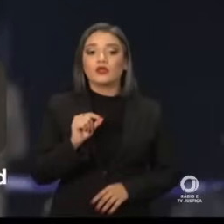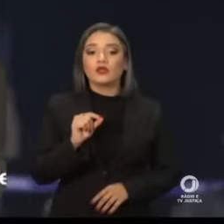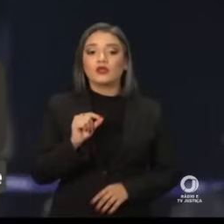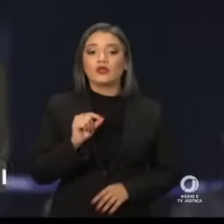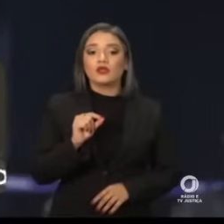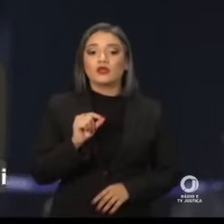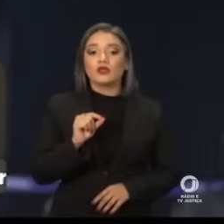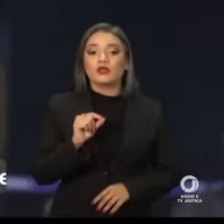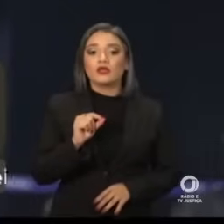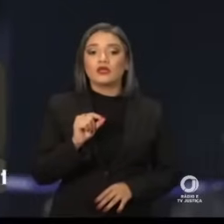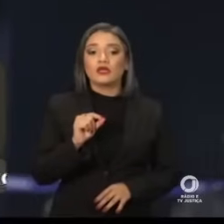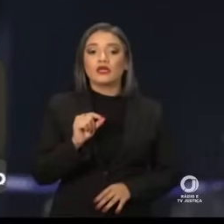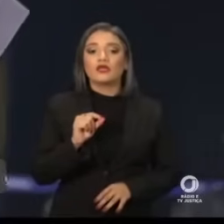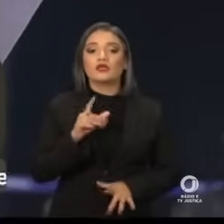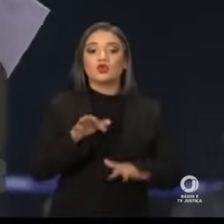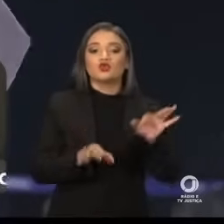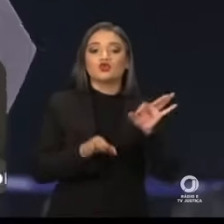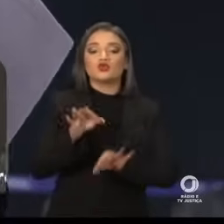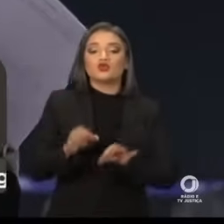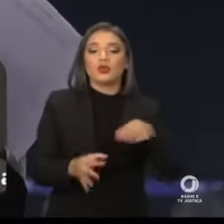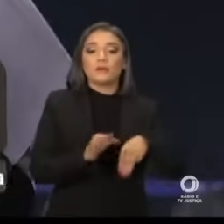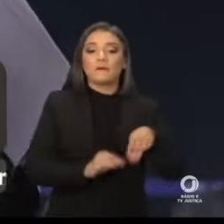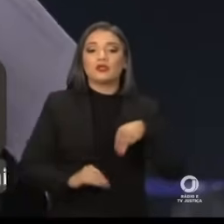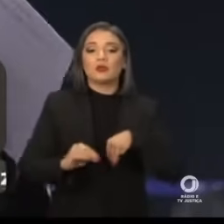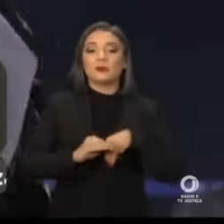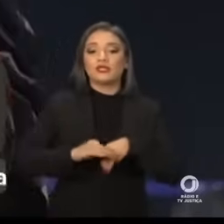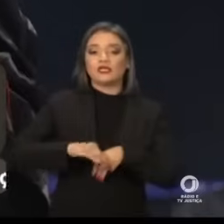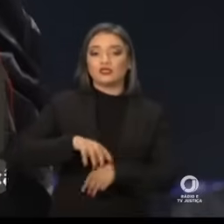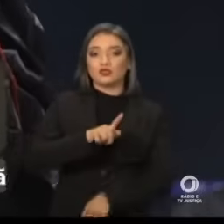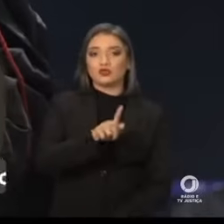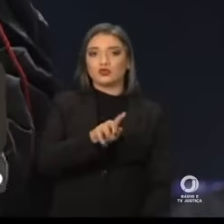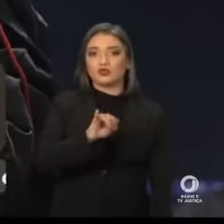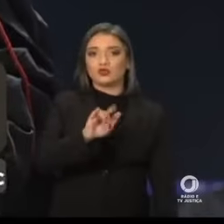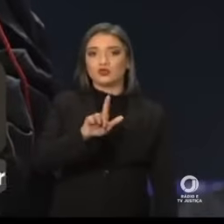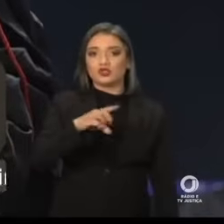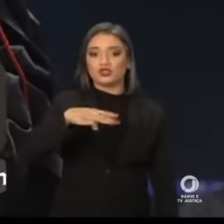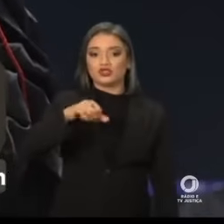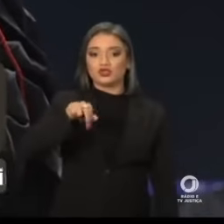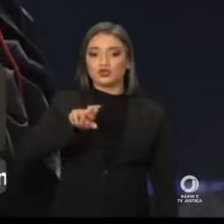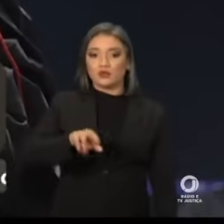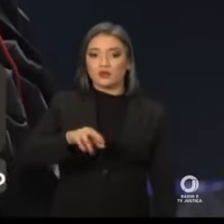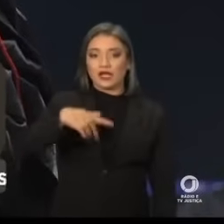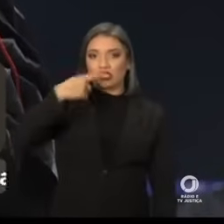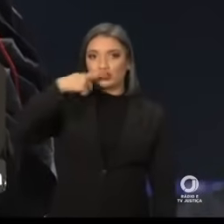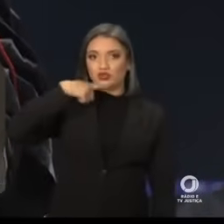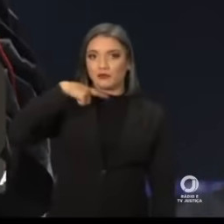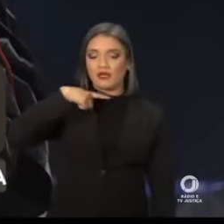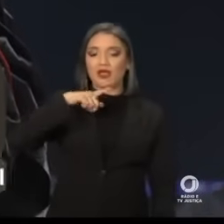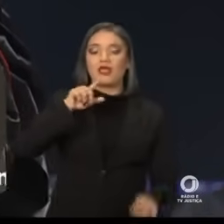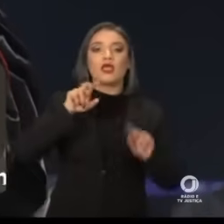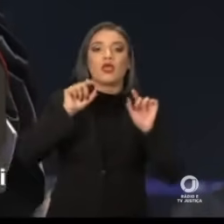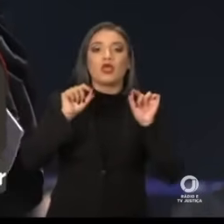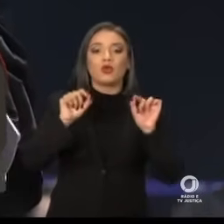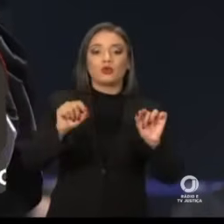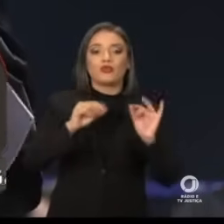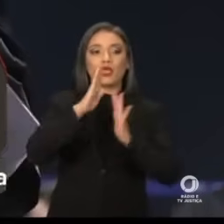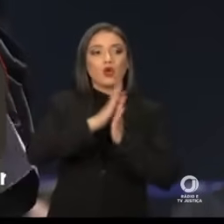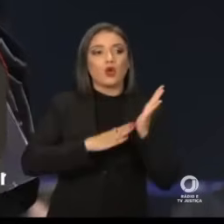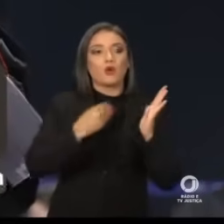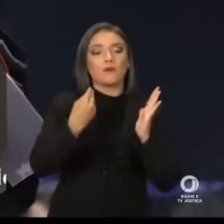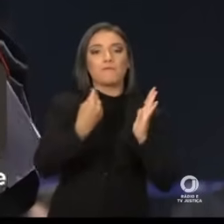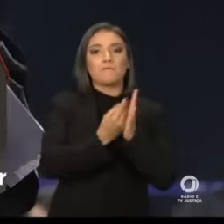julgada pelo ministro Gilmar Mendes. Como Vossa Excelência sabem, como eu estou falando aqui para o público, reclamação é, na verdade, algo que